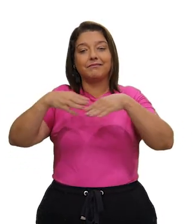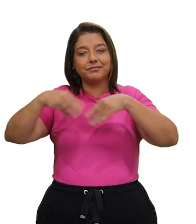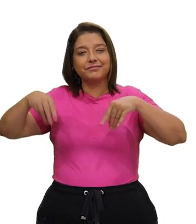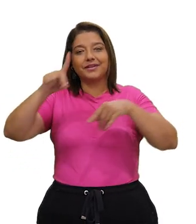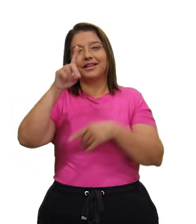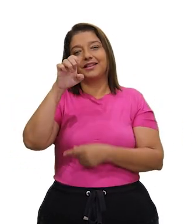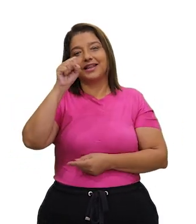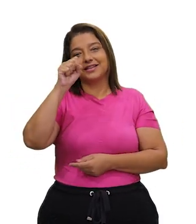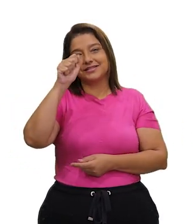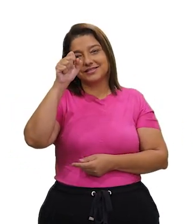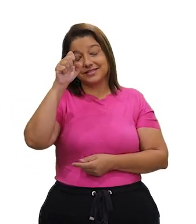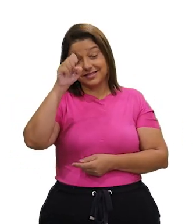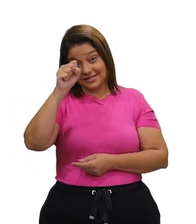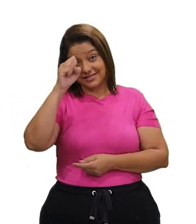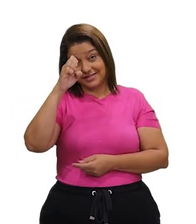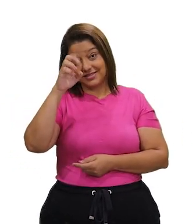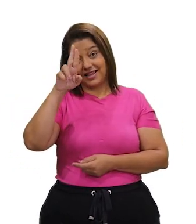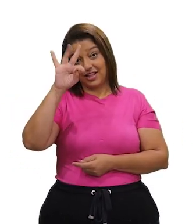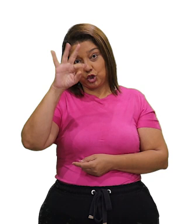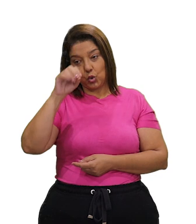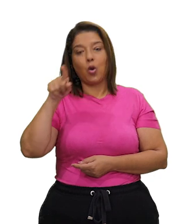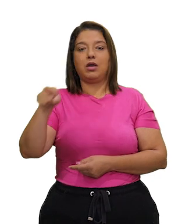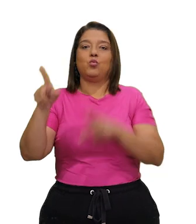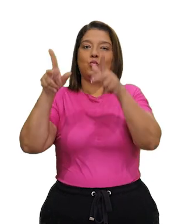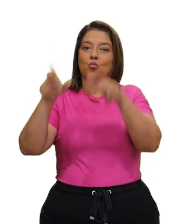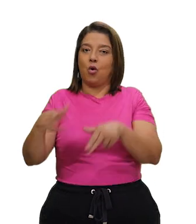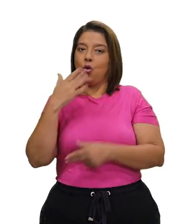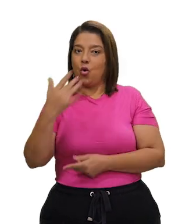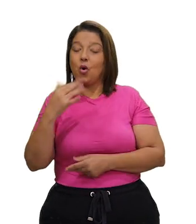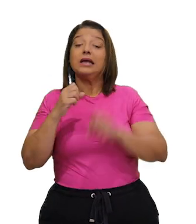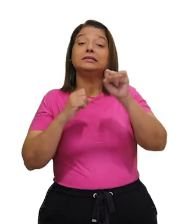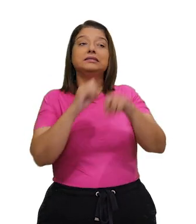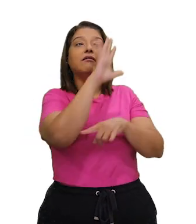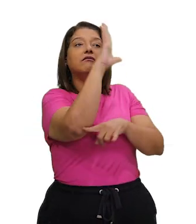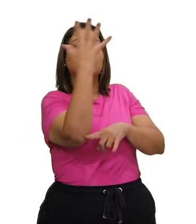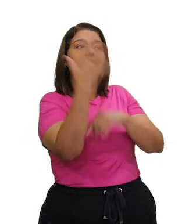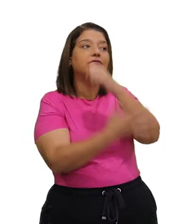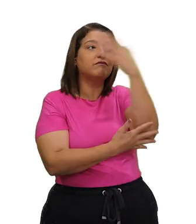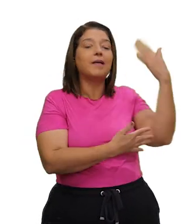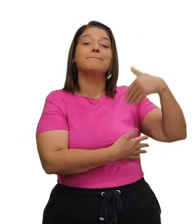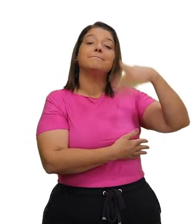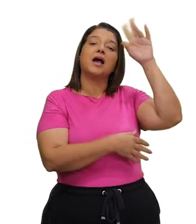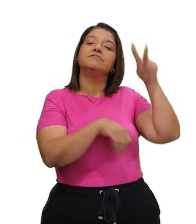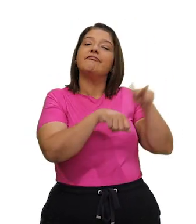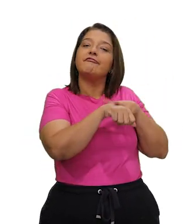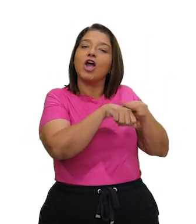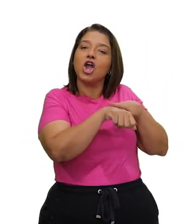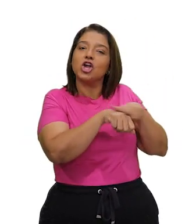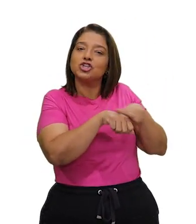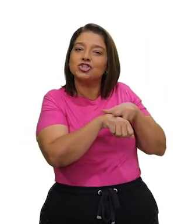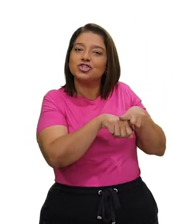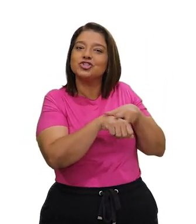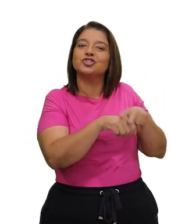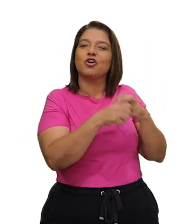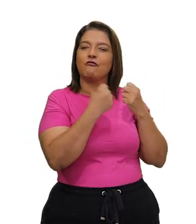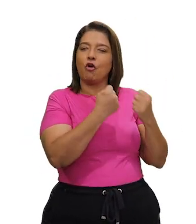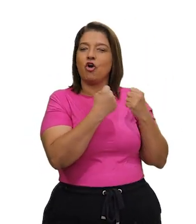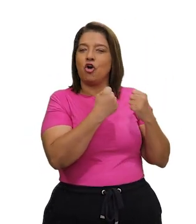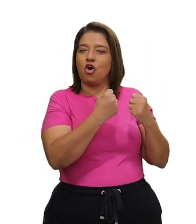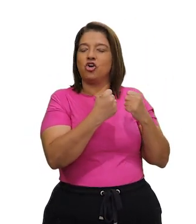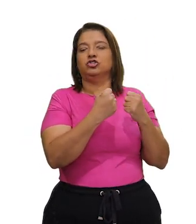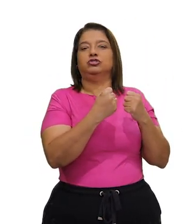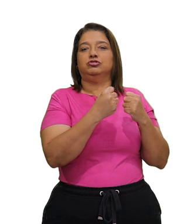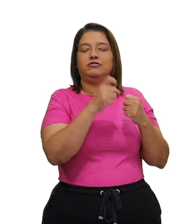coloração diferente do animal de Floresta pode ser mais esverdeado Tons Mais Escuros né cores mais